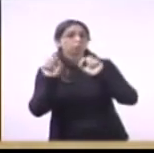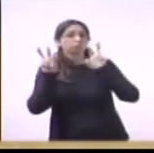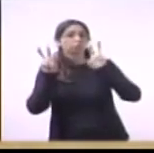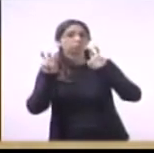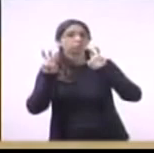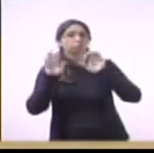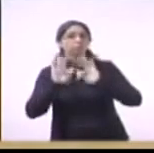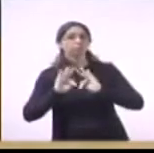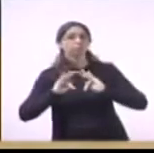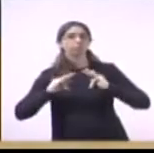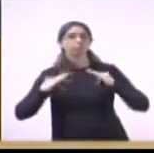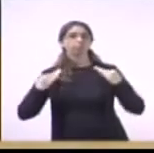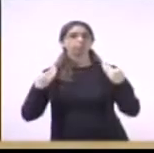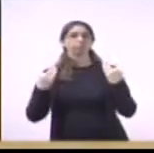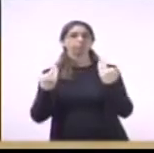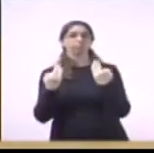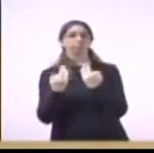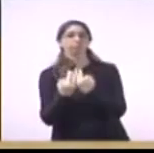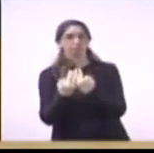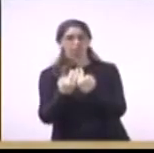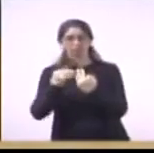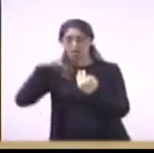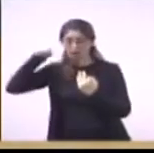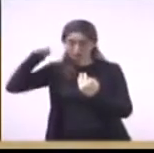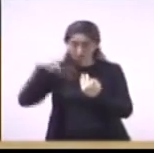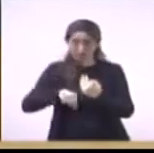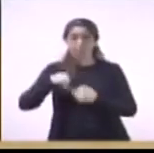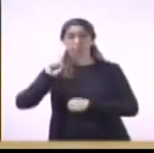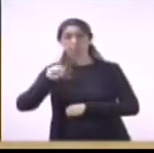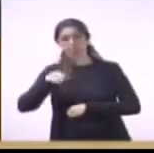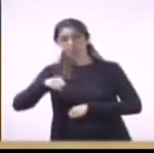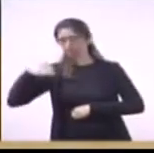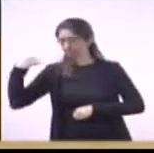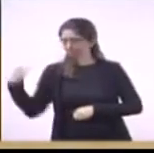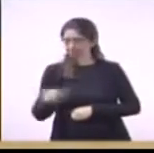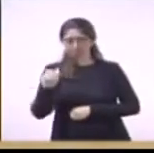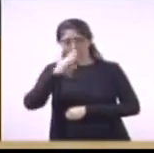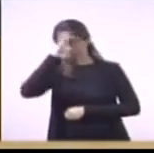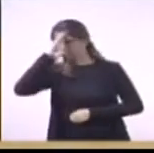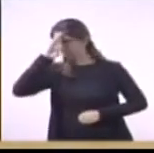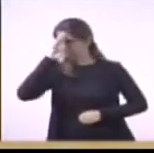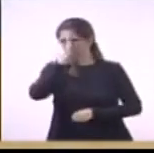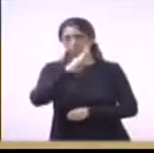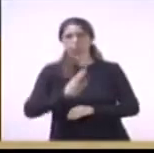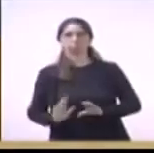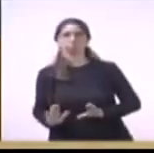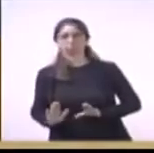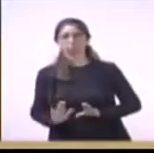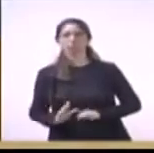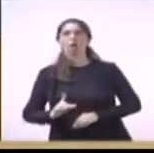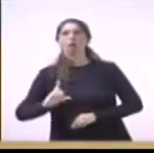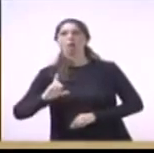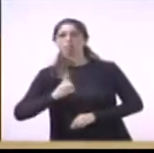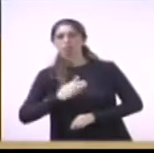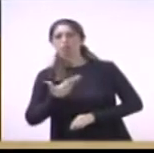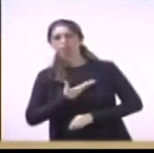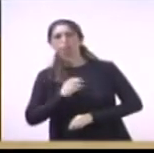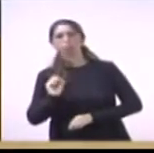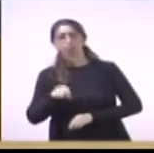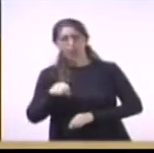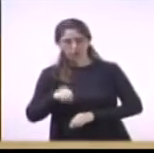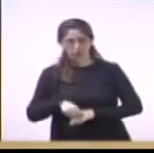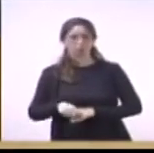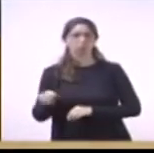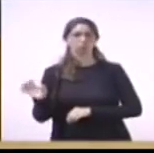foi a discussão, em defesa da família, porque nós amamos e respeitamos todos. Eu tenho amigos homossexuais, eu amo